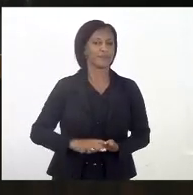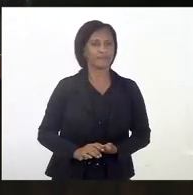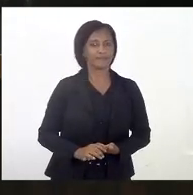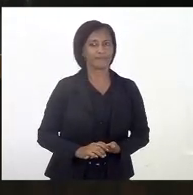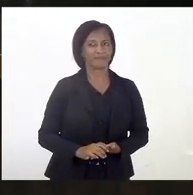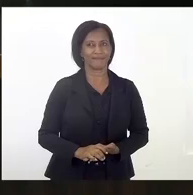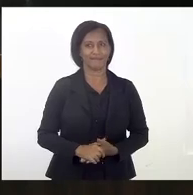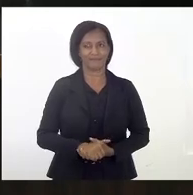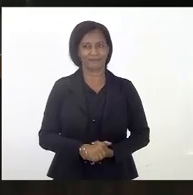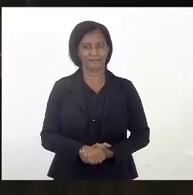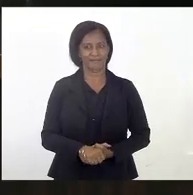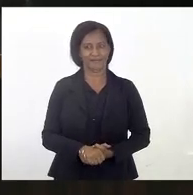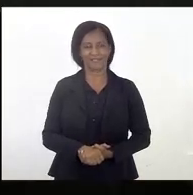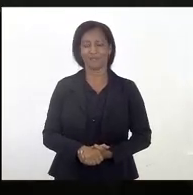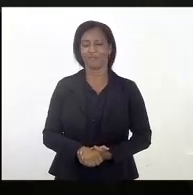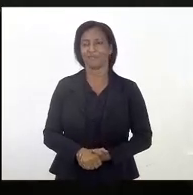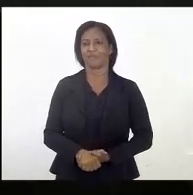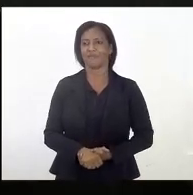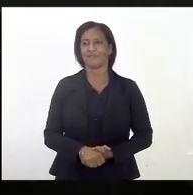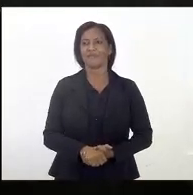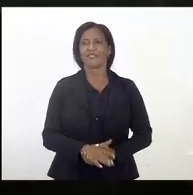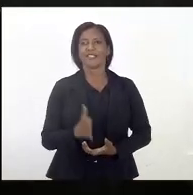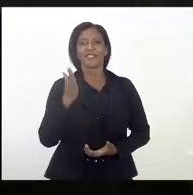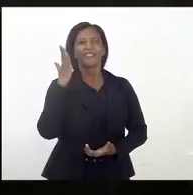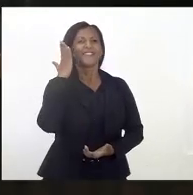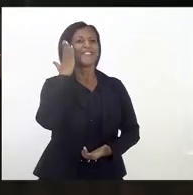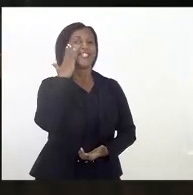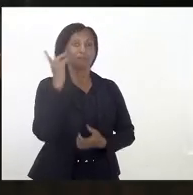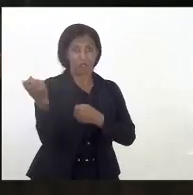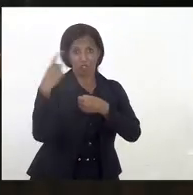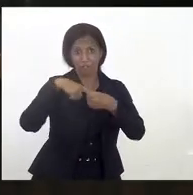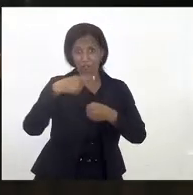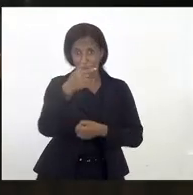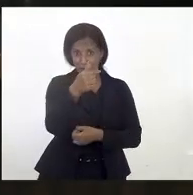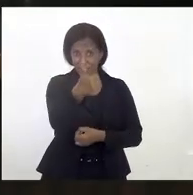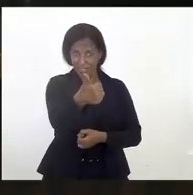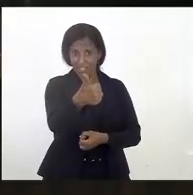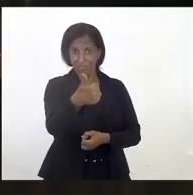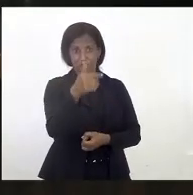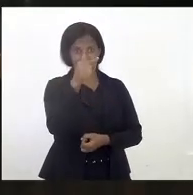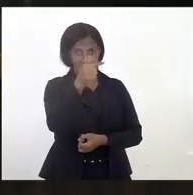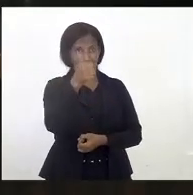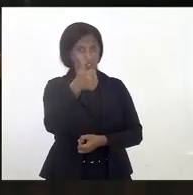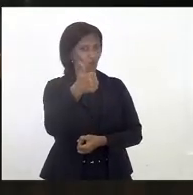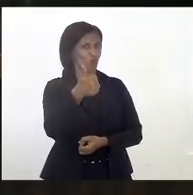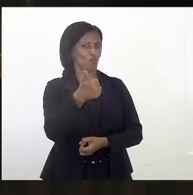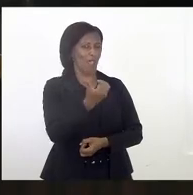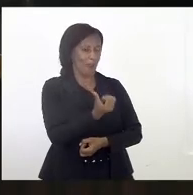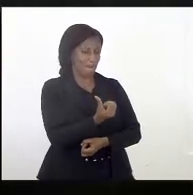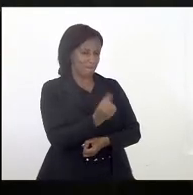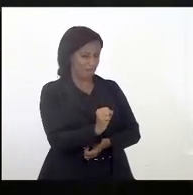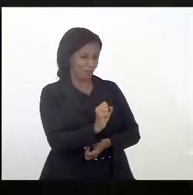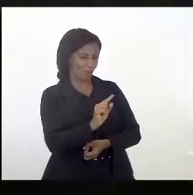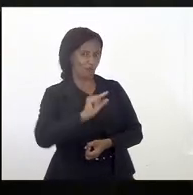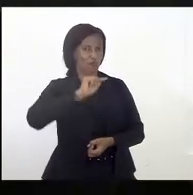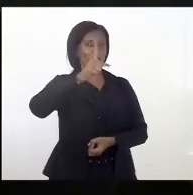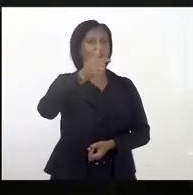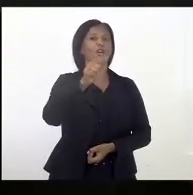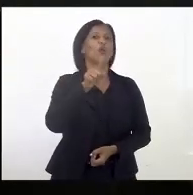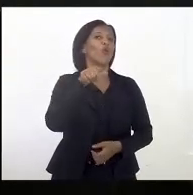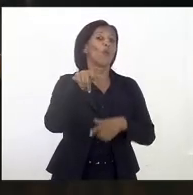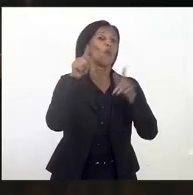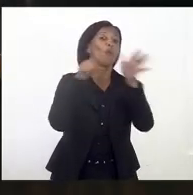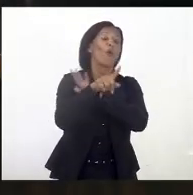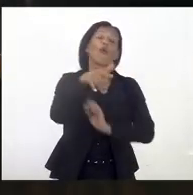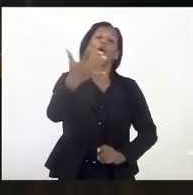Oi e aí sai mas eu queria saber mas já voltou a 71 uns vez você venha 68 e não tô 71 Qual é o seu